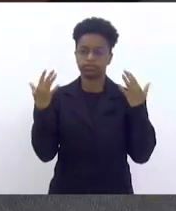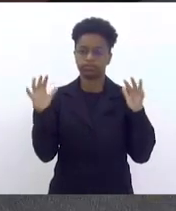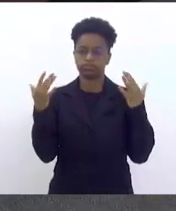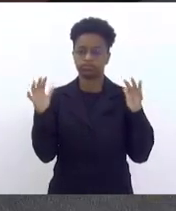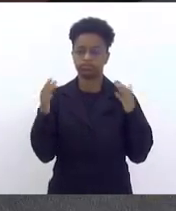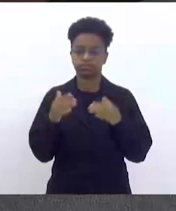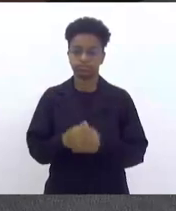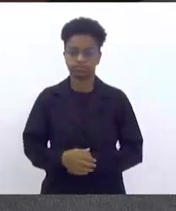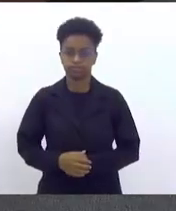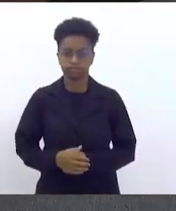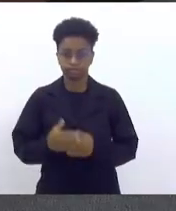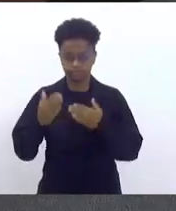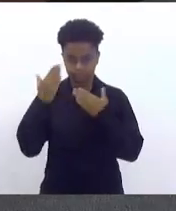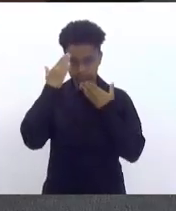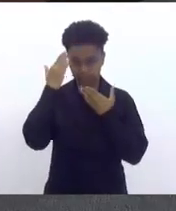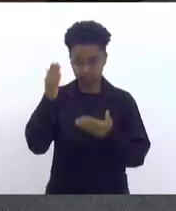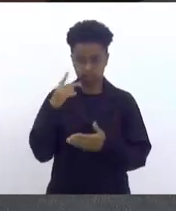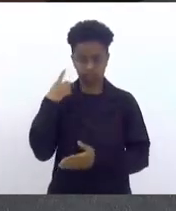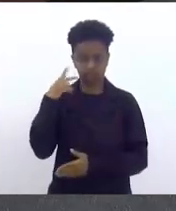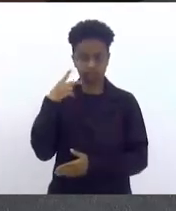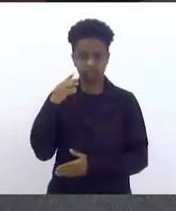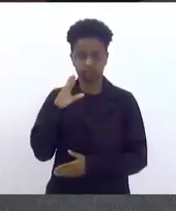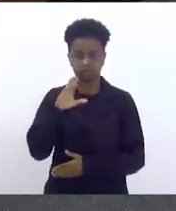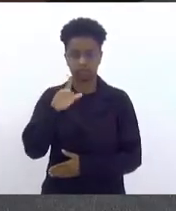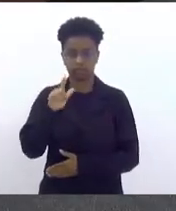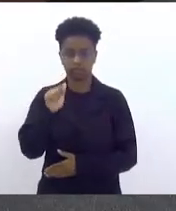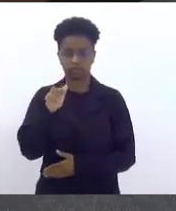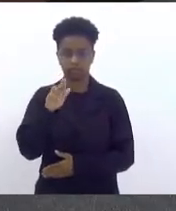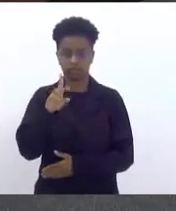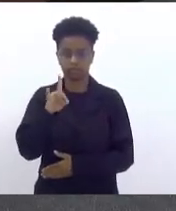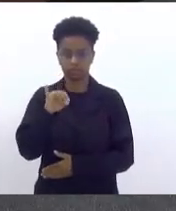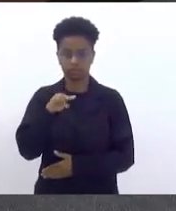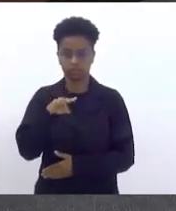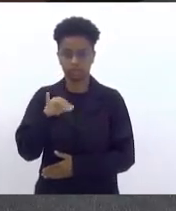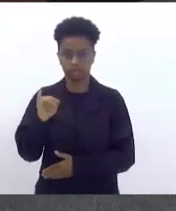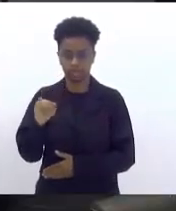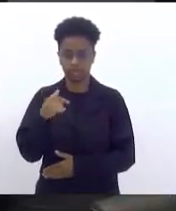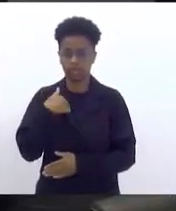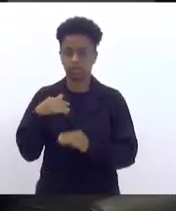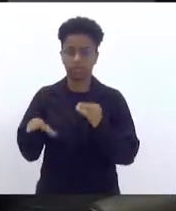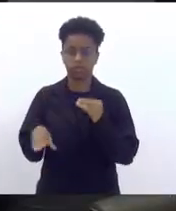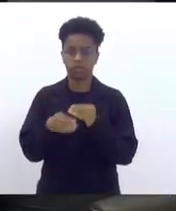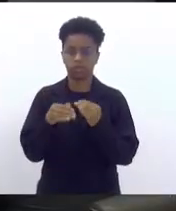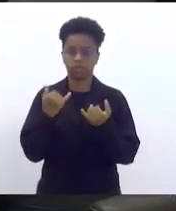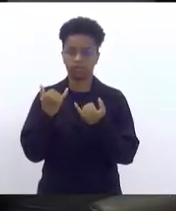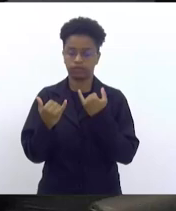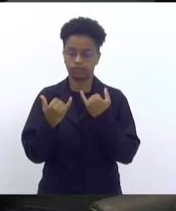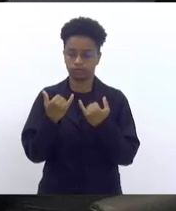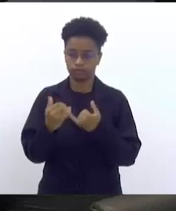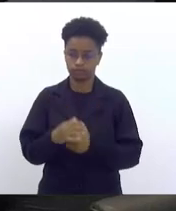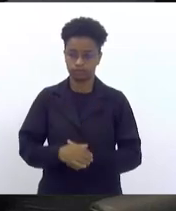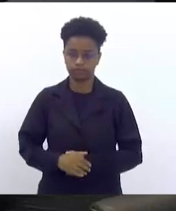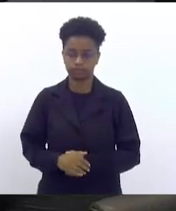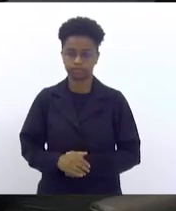Agradeço o vereador Claudinei é só fazendo aqui uma dentro nas informações